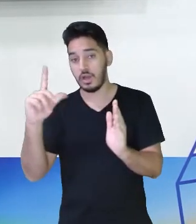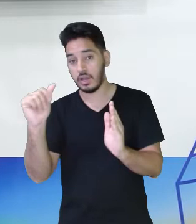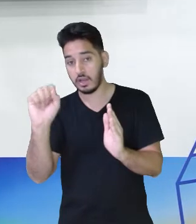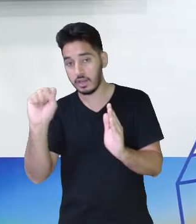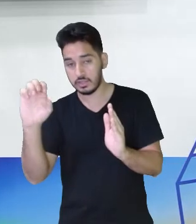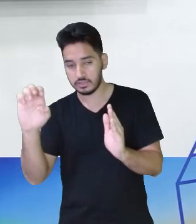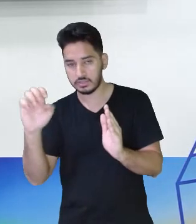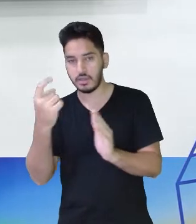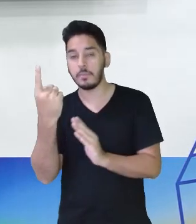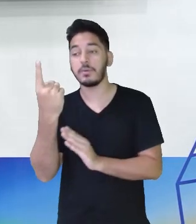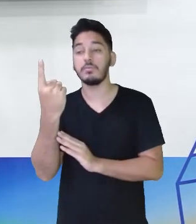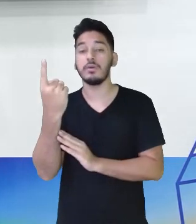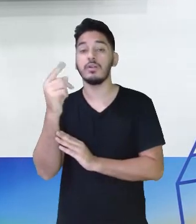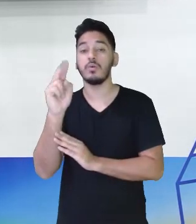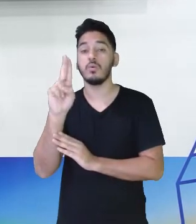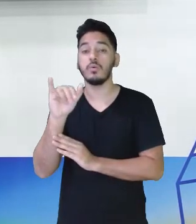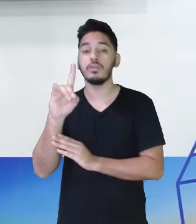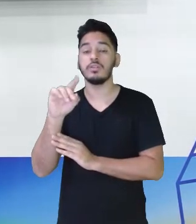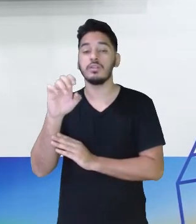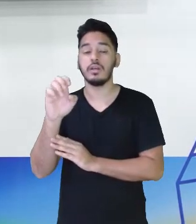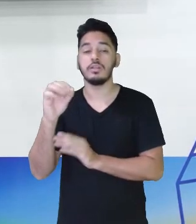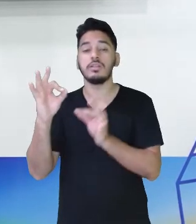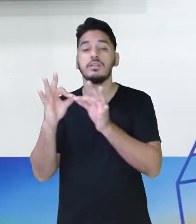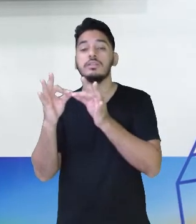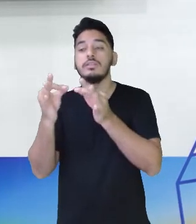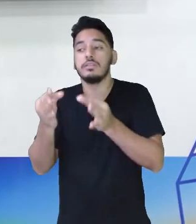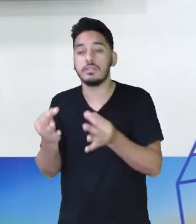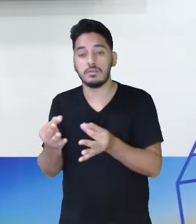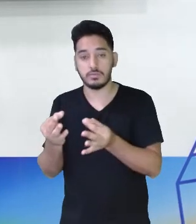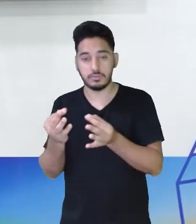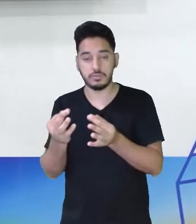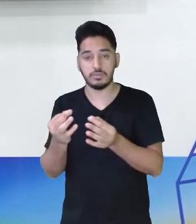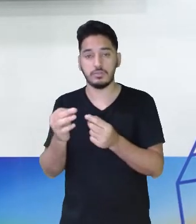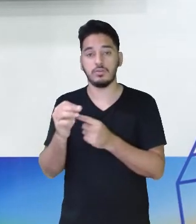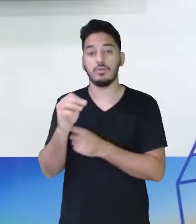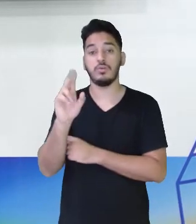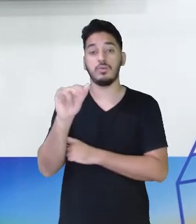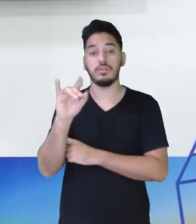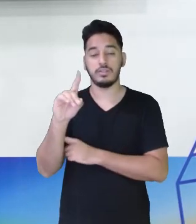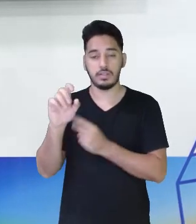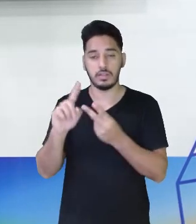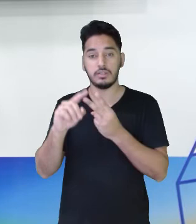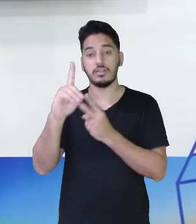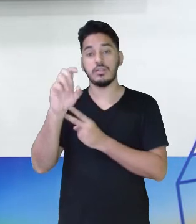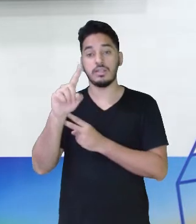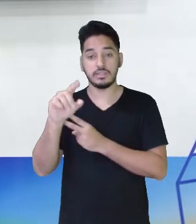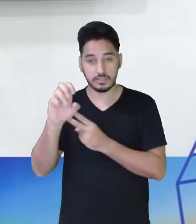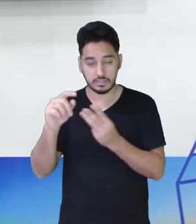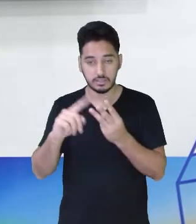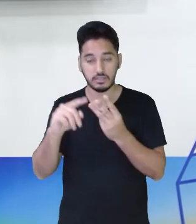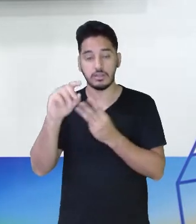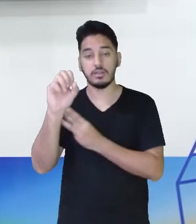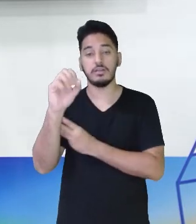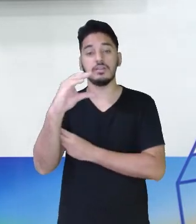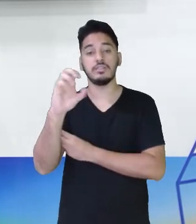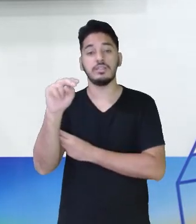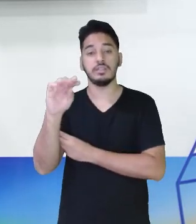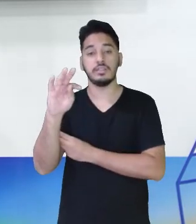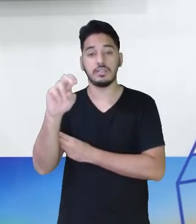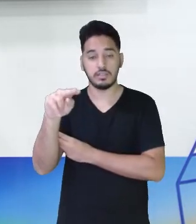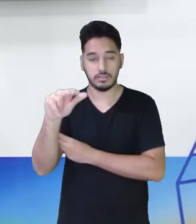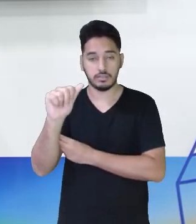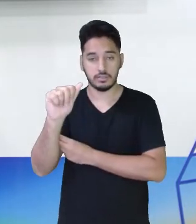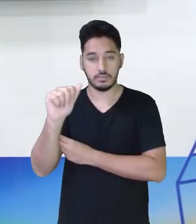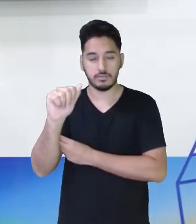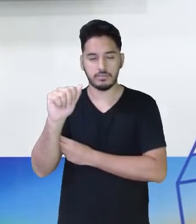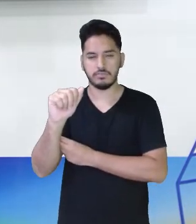Primeira classe, unidades simples. Unidade, dezena, centena. A classe